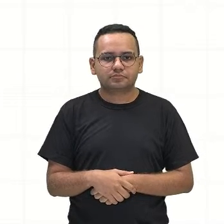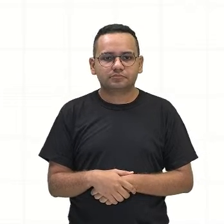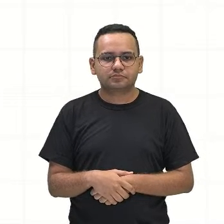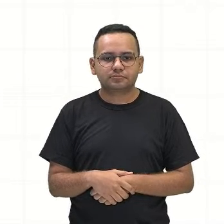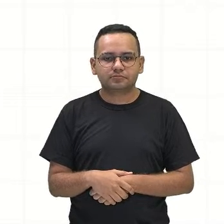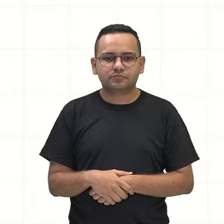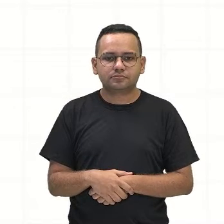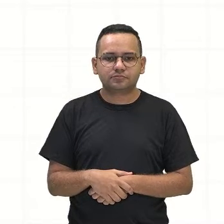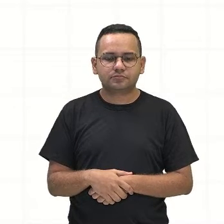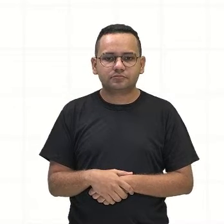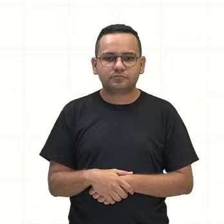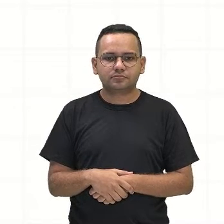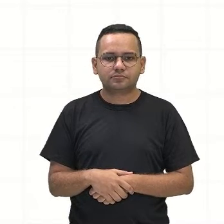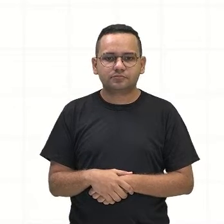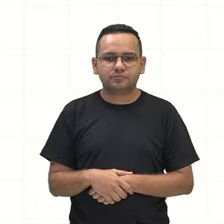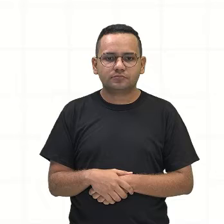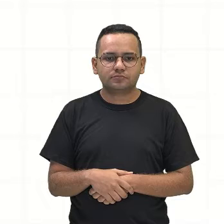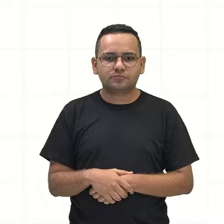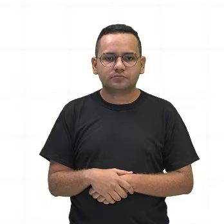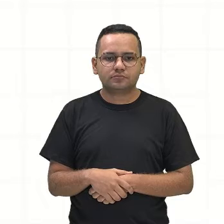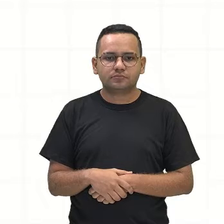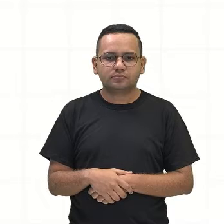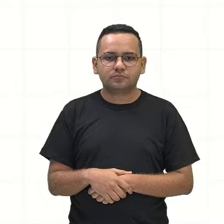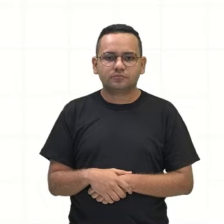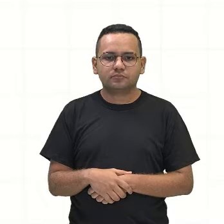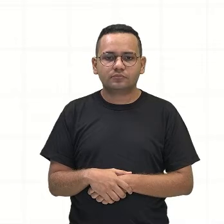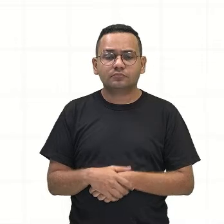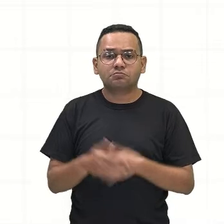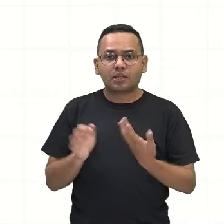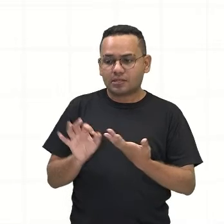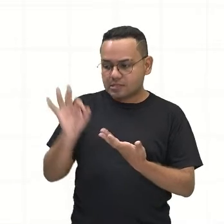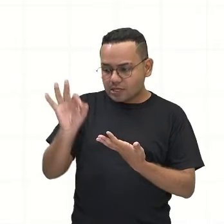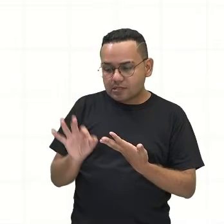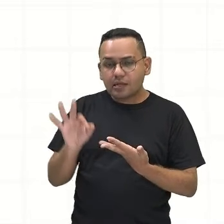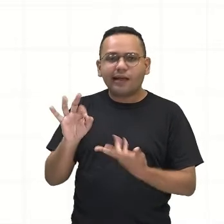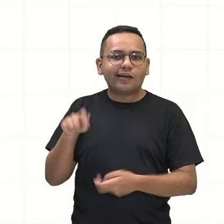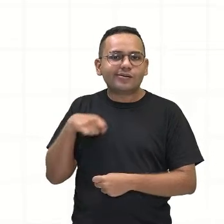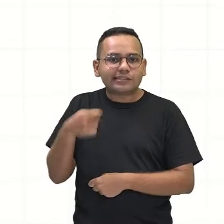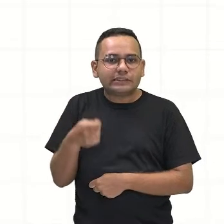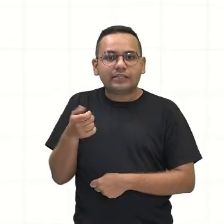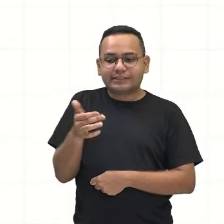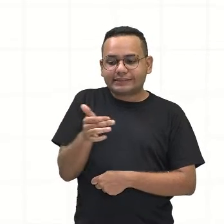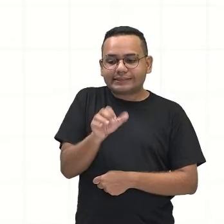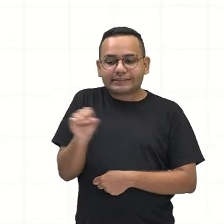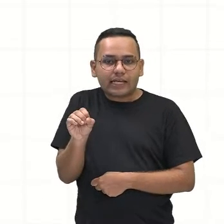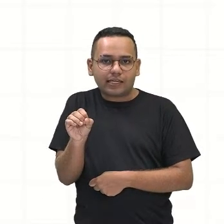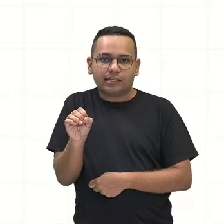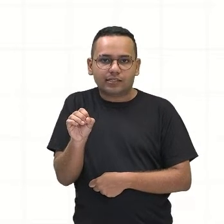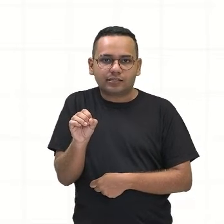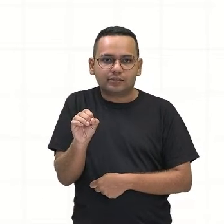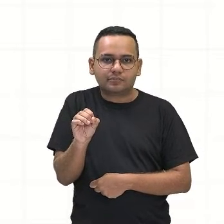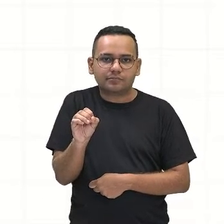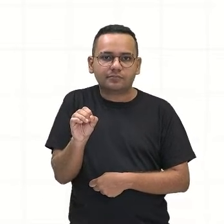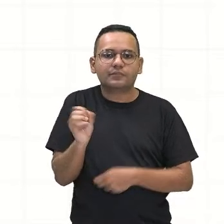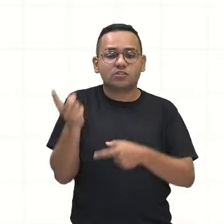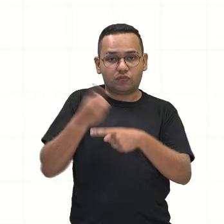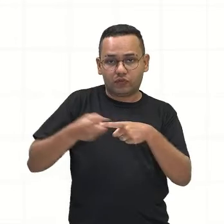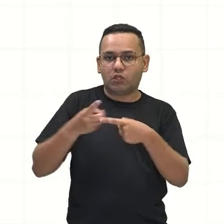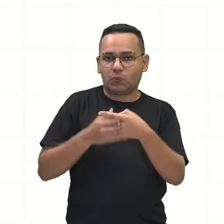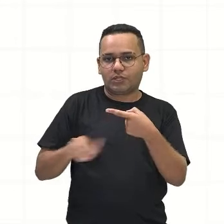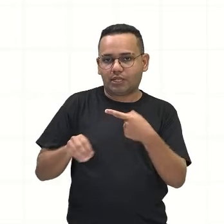Nada mais é que por 100, né? Por cento. Uma divisão por 100.